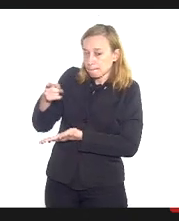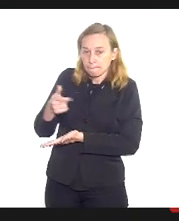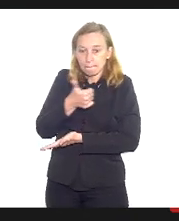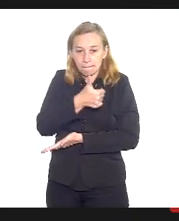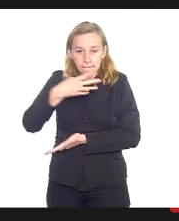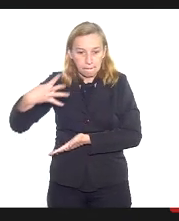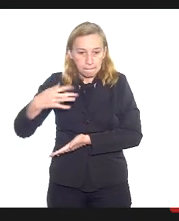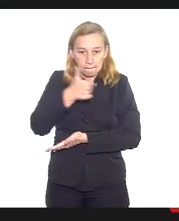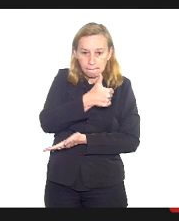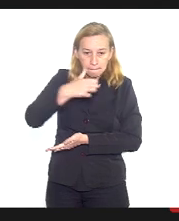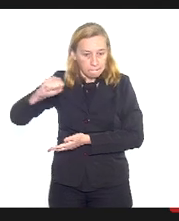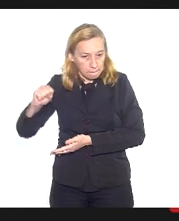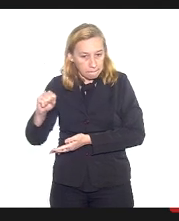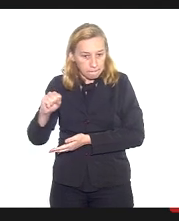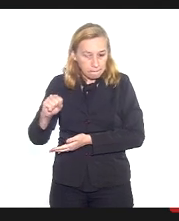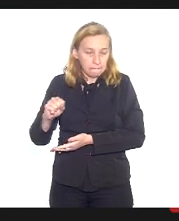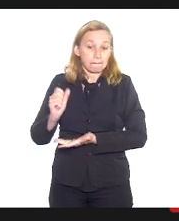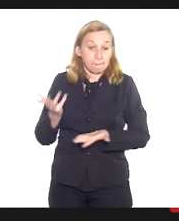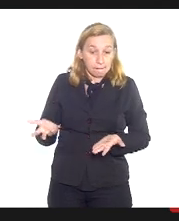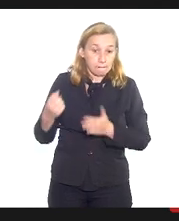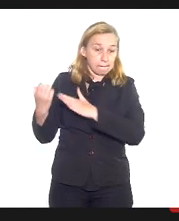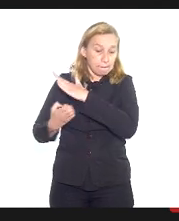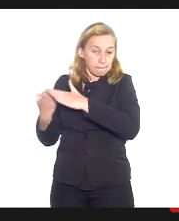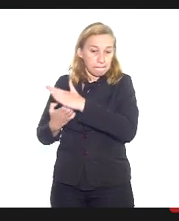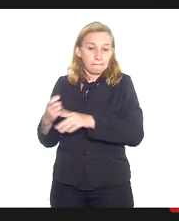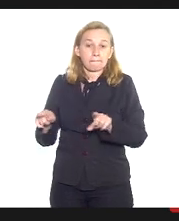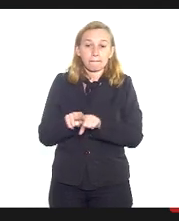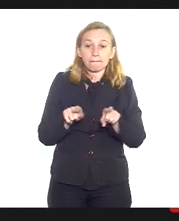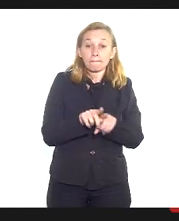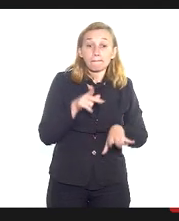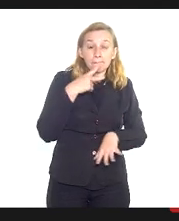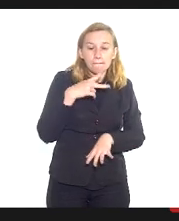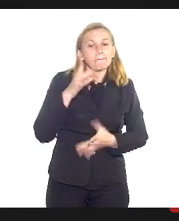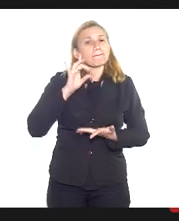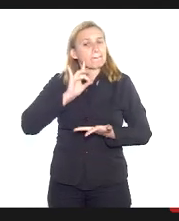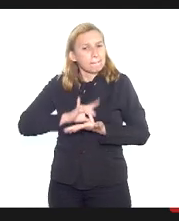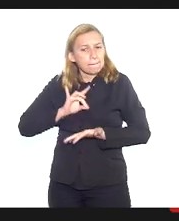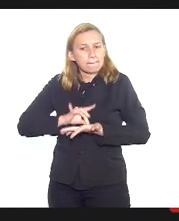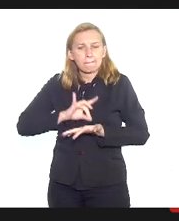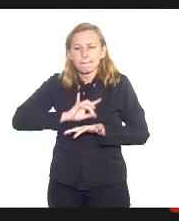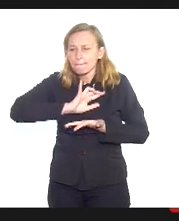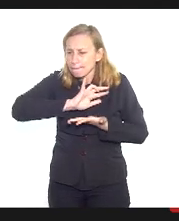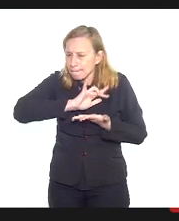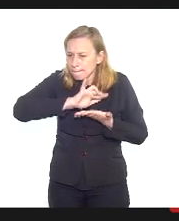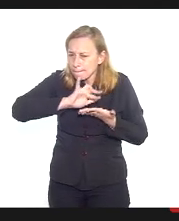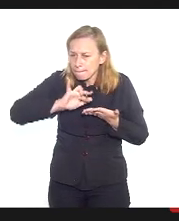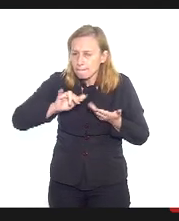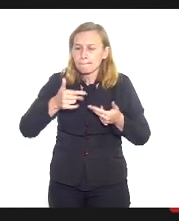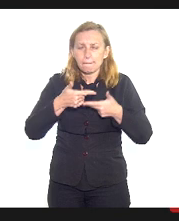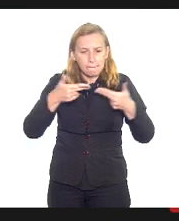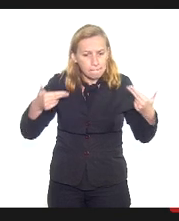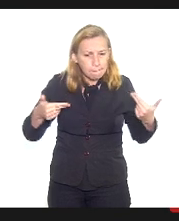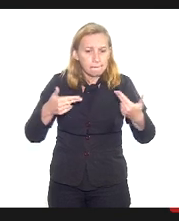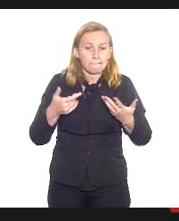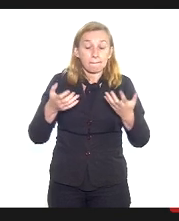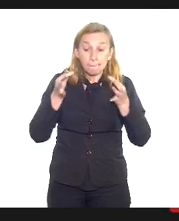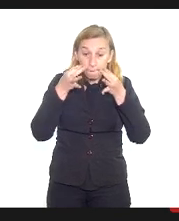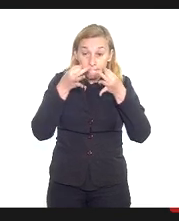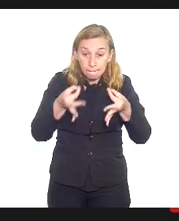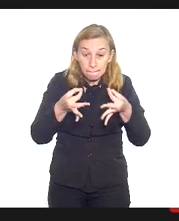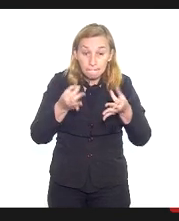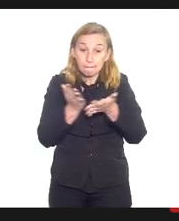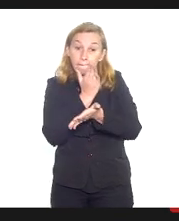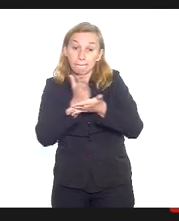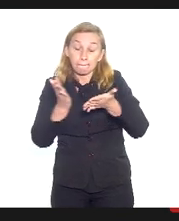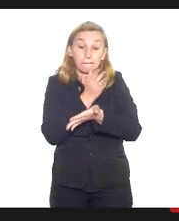2014 a 2018, de uma concessionária. E assim, falar com os senhores que, na verdade, muito, eu queria chamar muita atenção com relação a alguns tipos